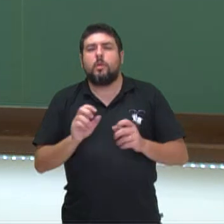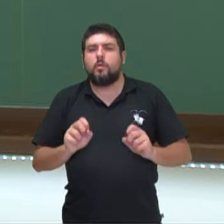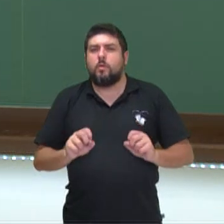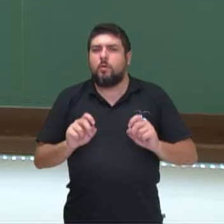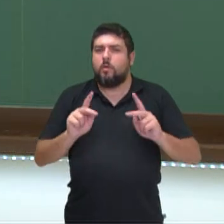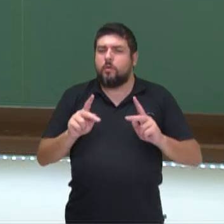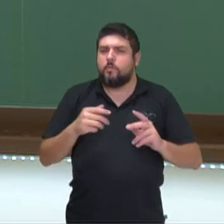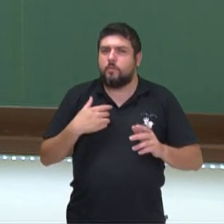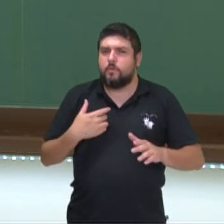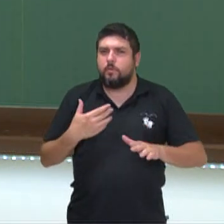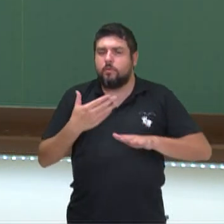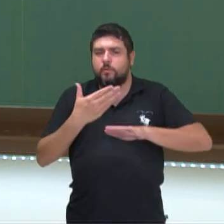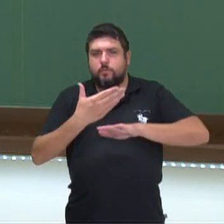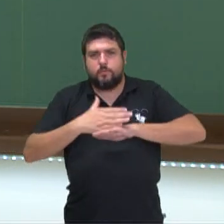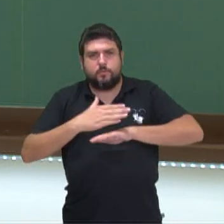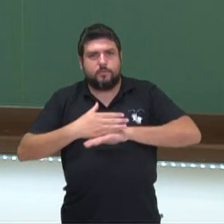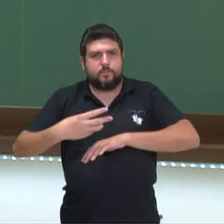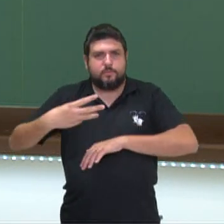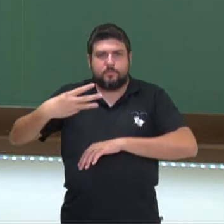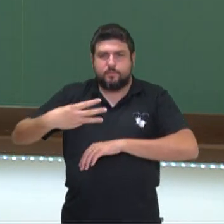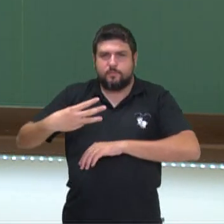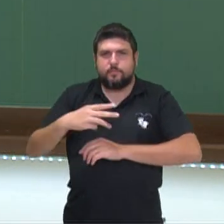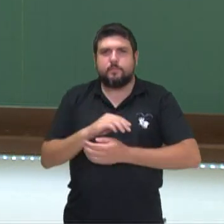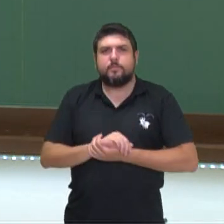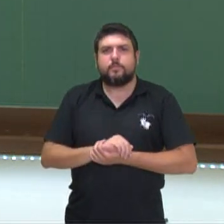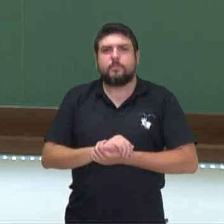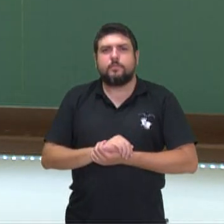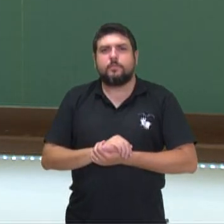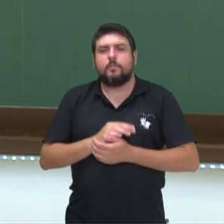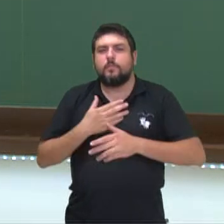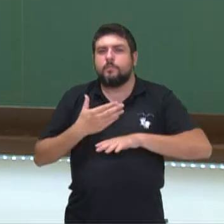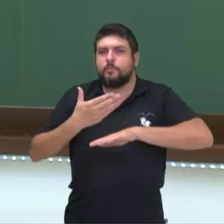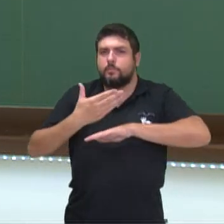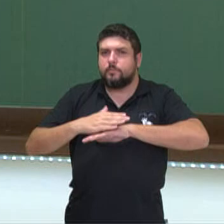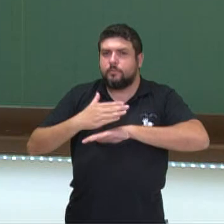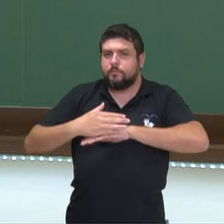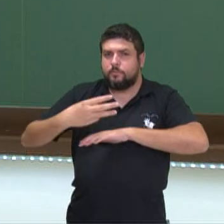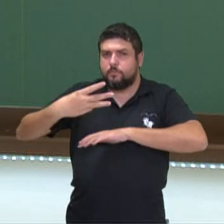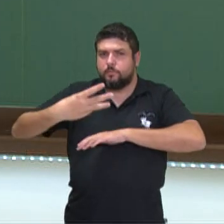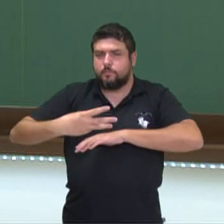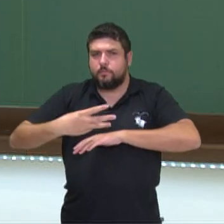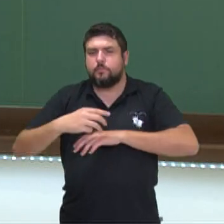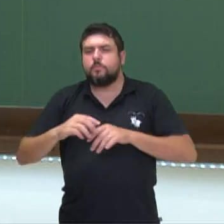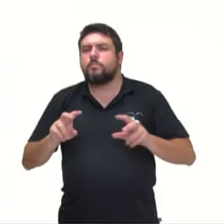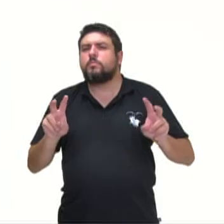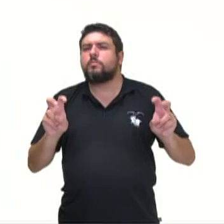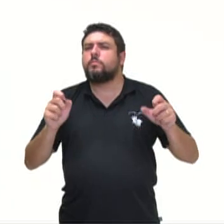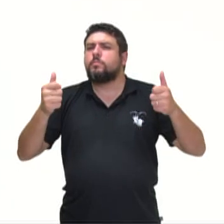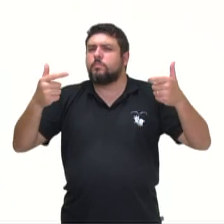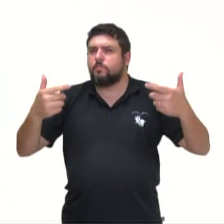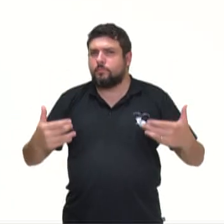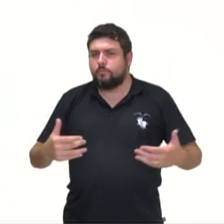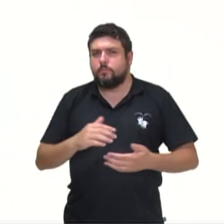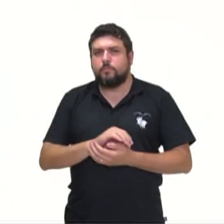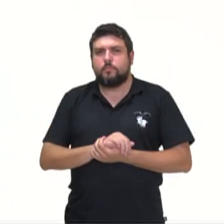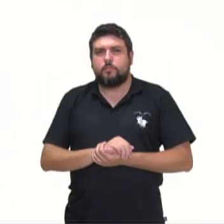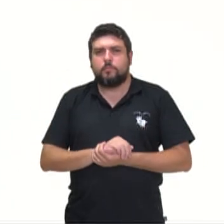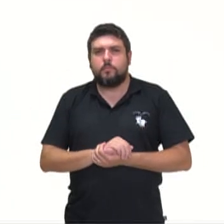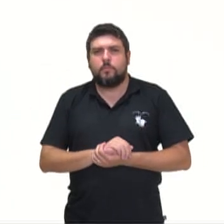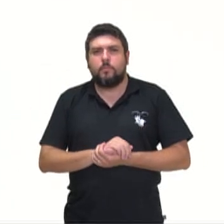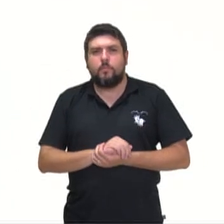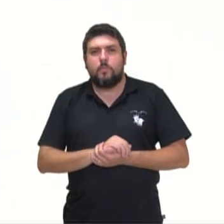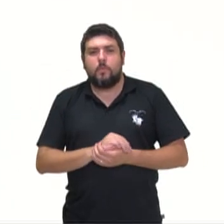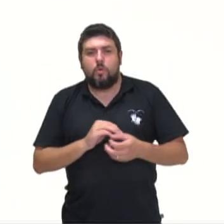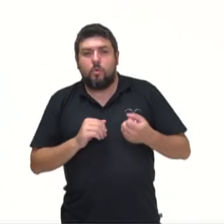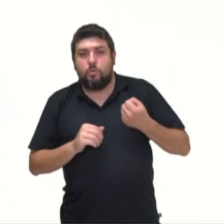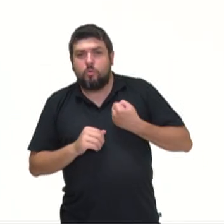nosso Praticando 3. Veja, no Praticando 3, ele fala assim, o produto de 2 números